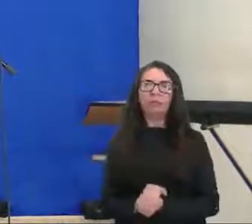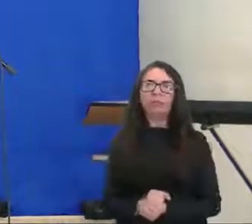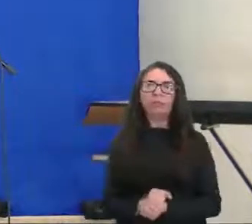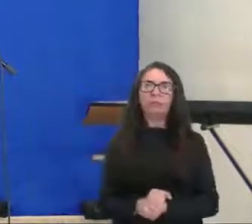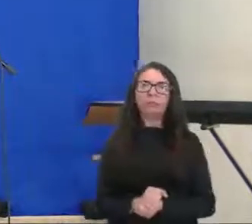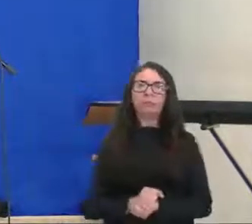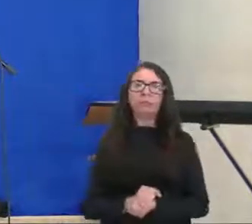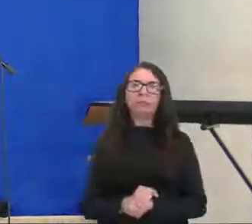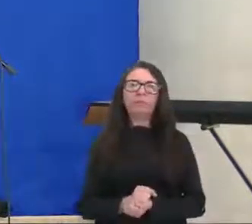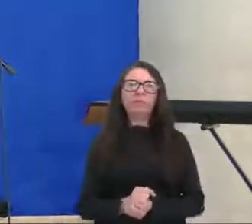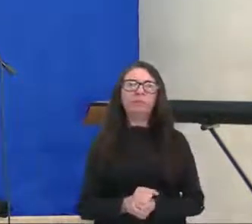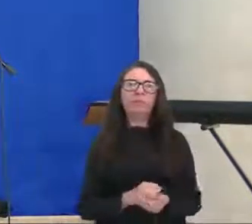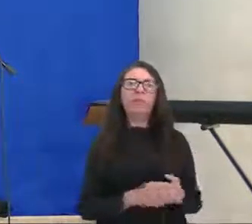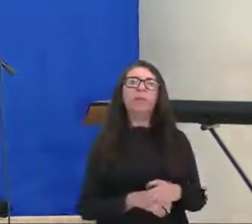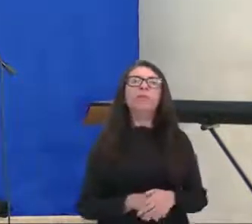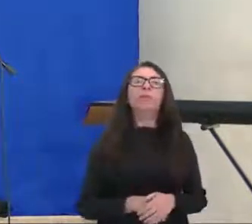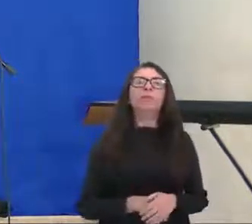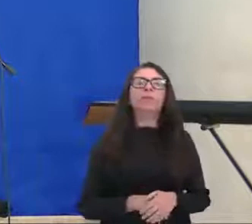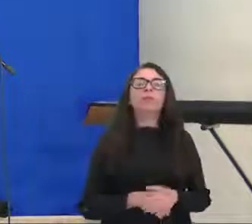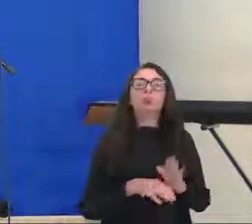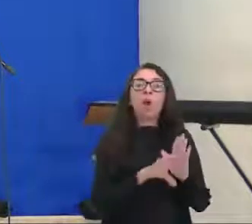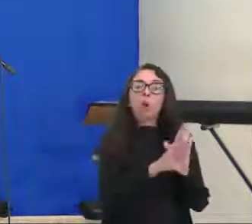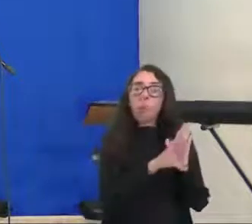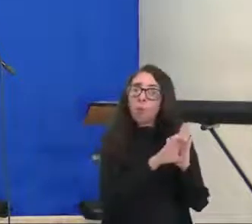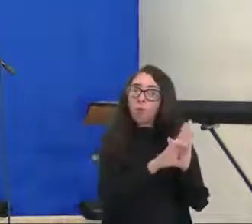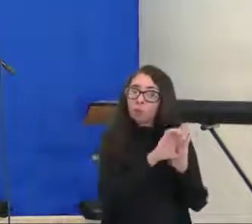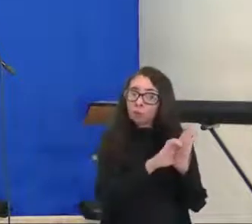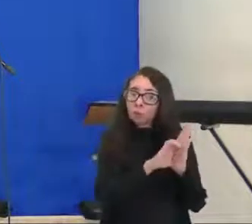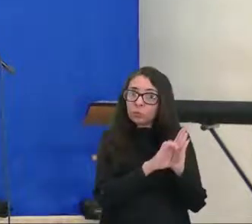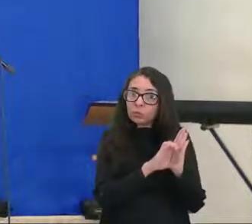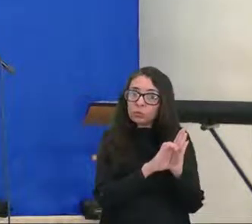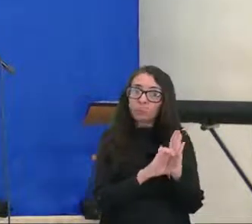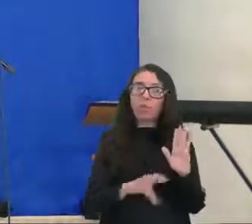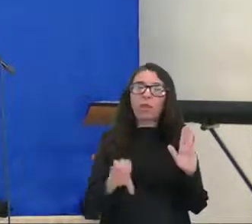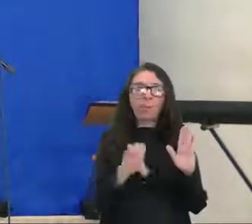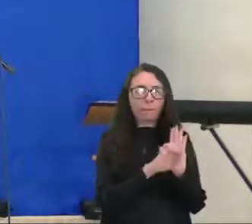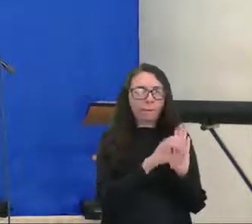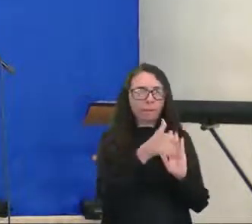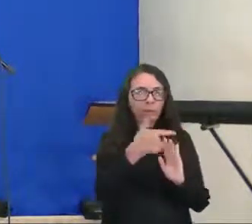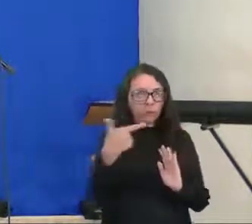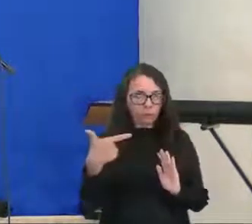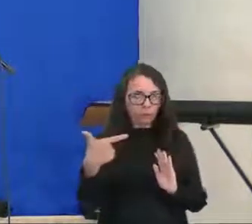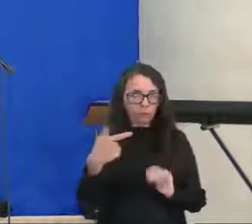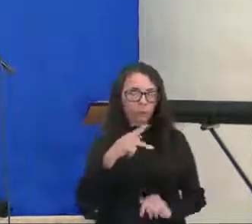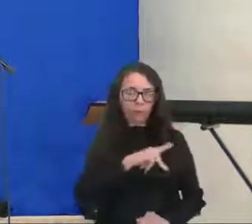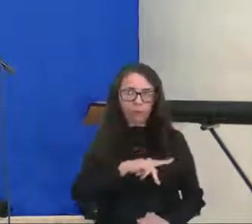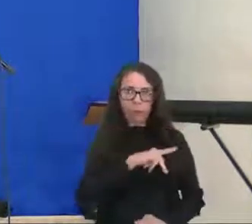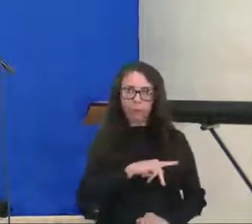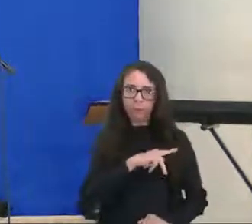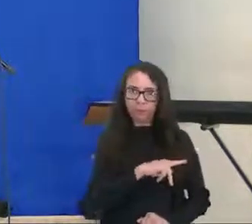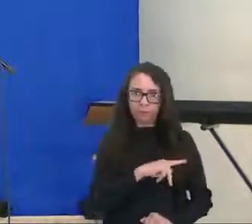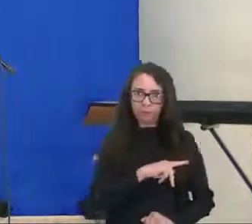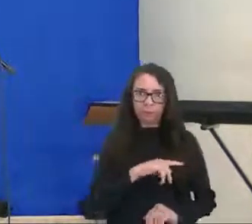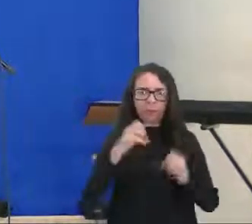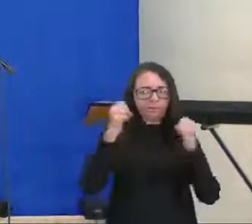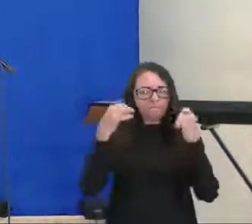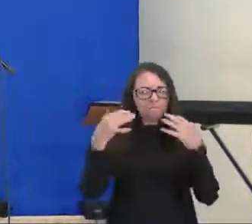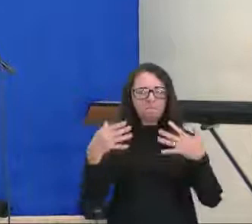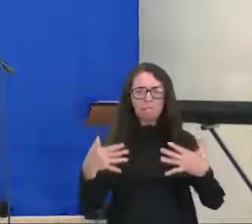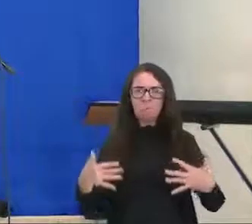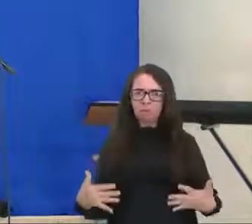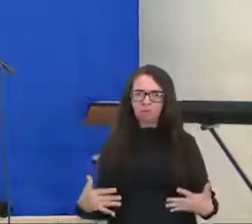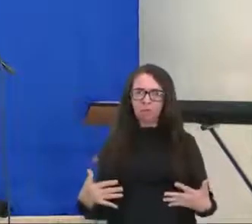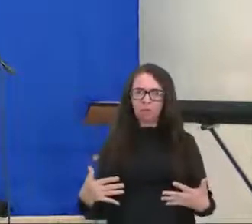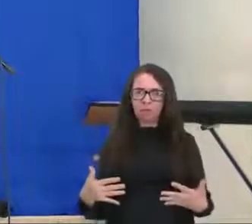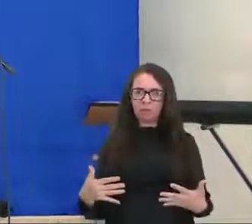capítulo 12, da constituição da igreja e as características que a compõem, fechando a aula de hoje.